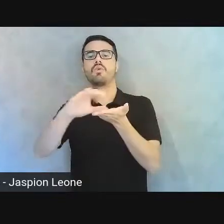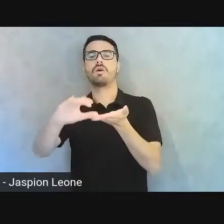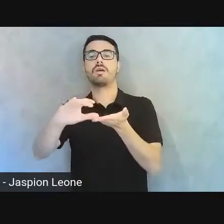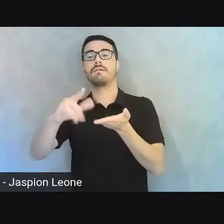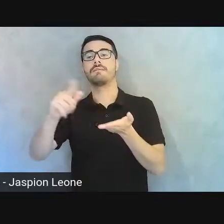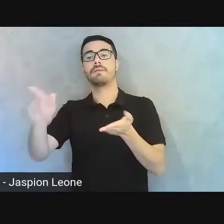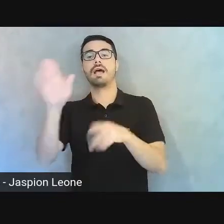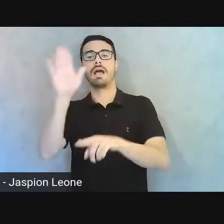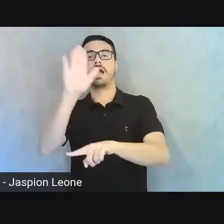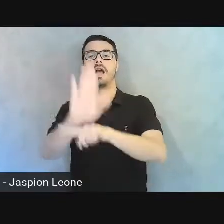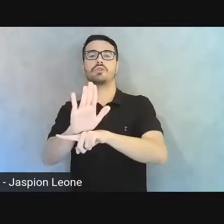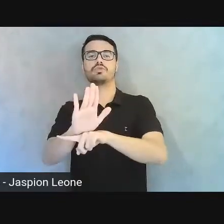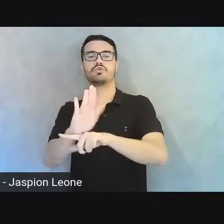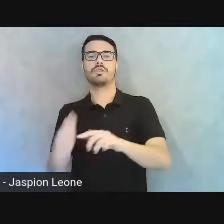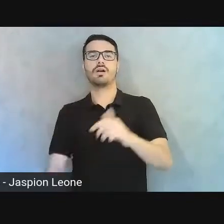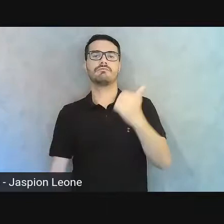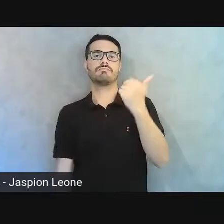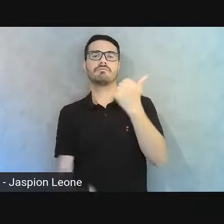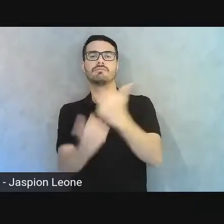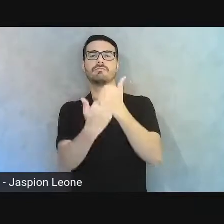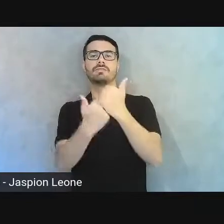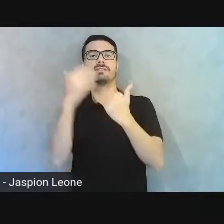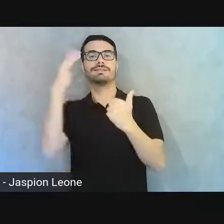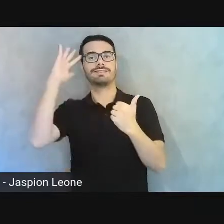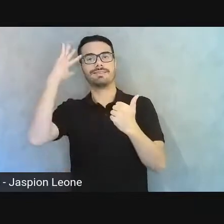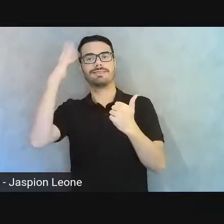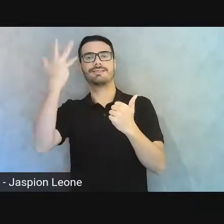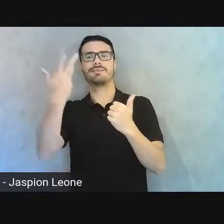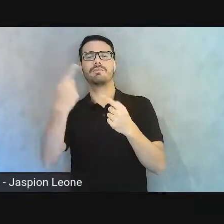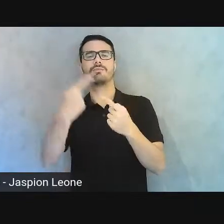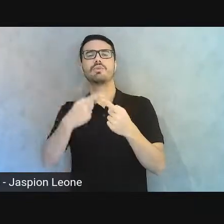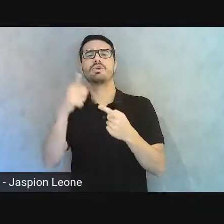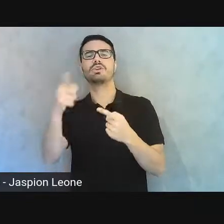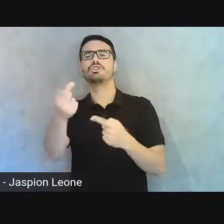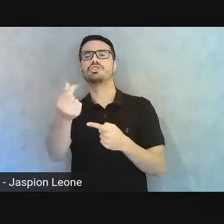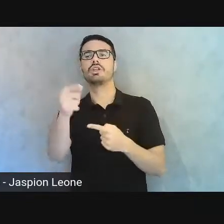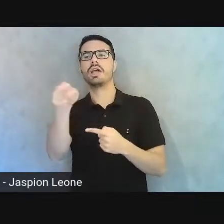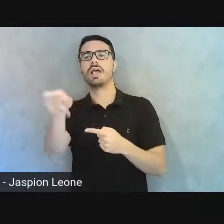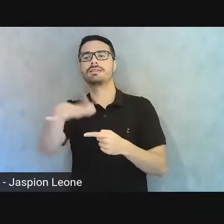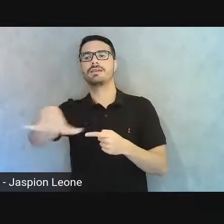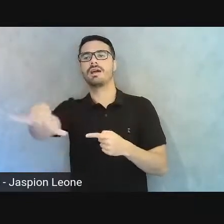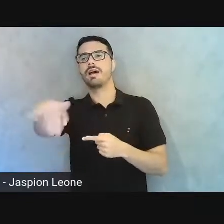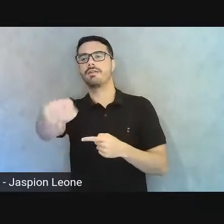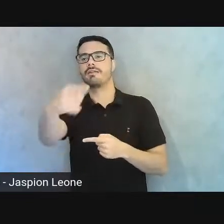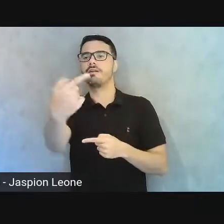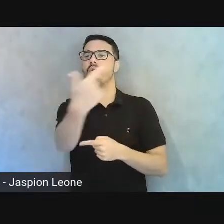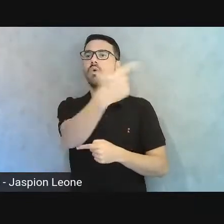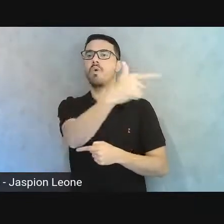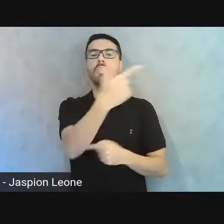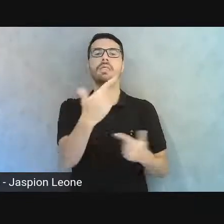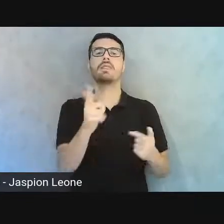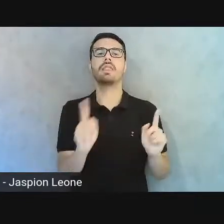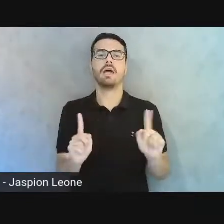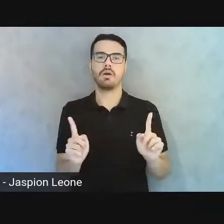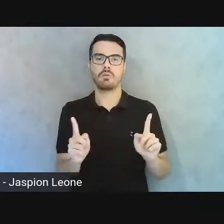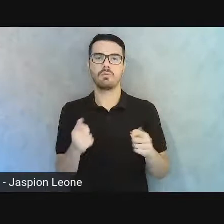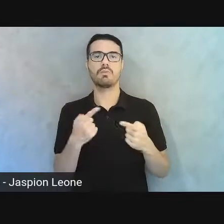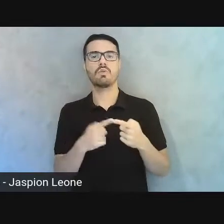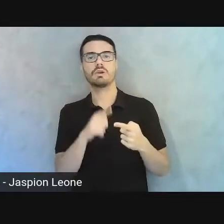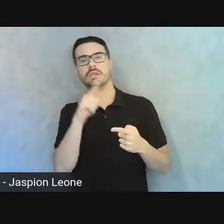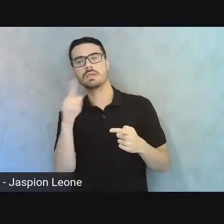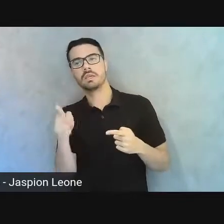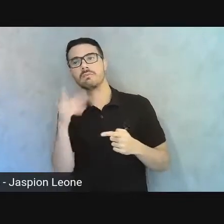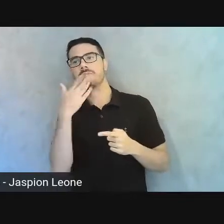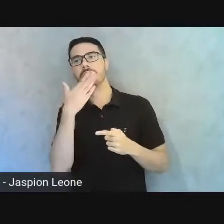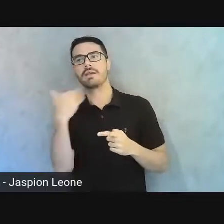de decisões alocativas, né? Por que alocar dinheiro nessa área e não na outra? Onde é que o dinheiro rende mais?